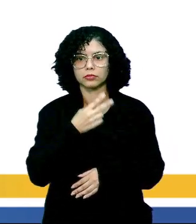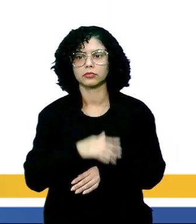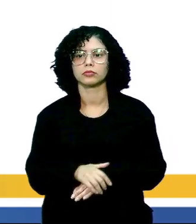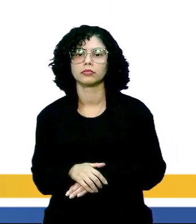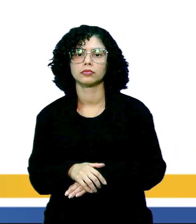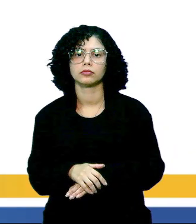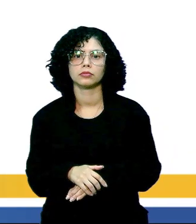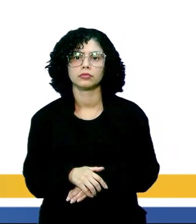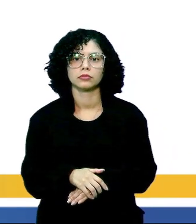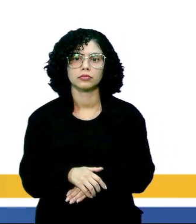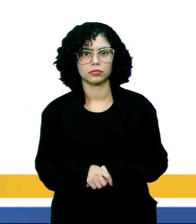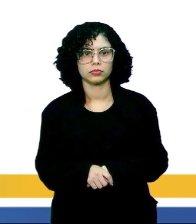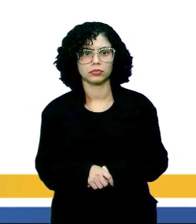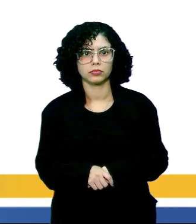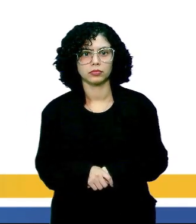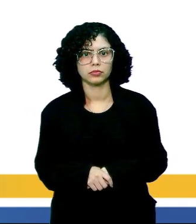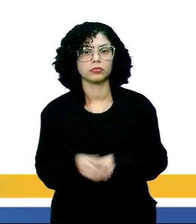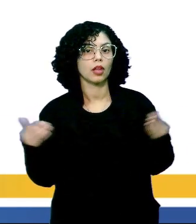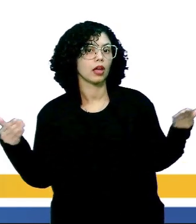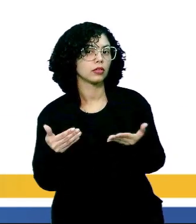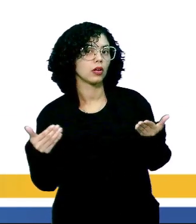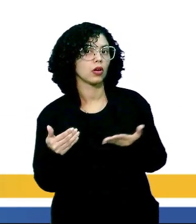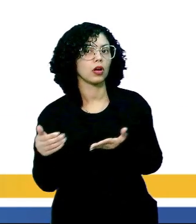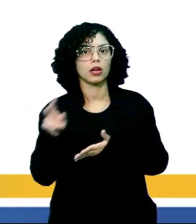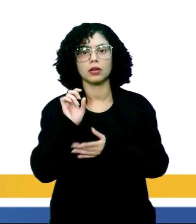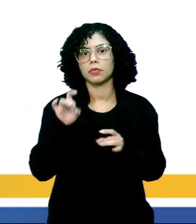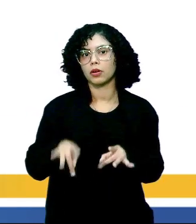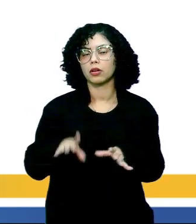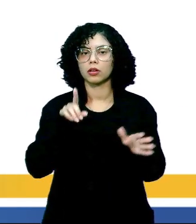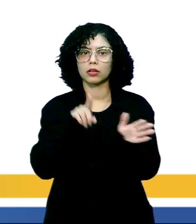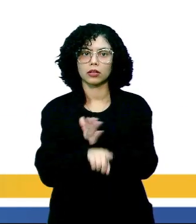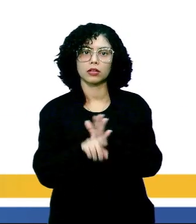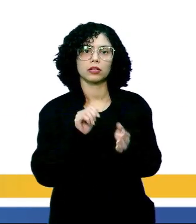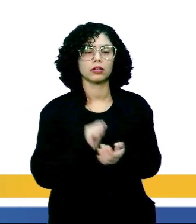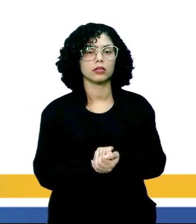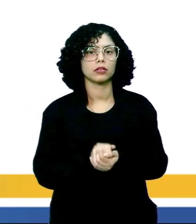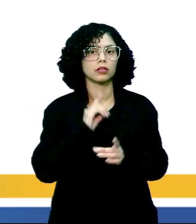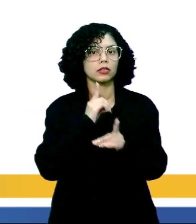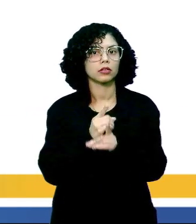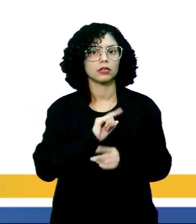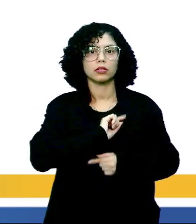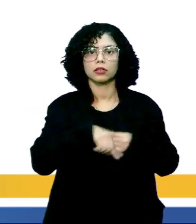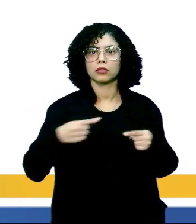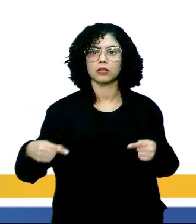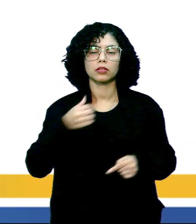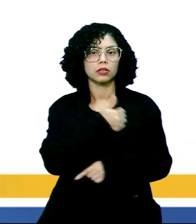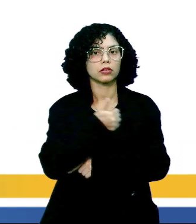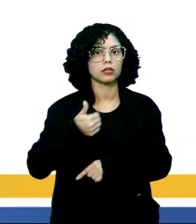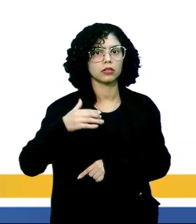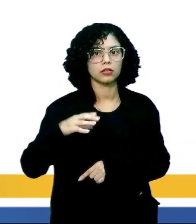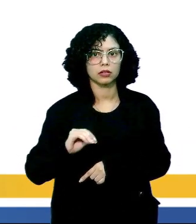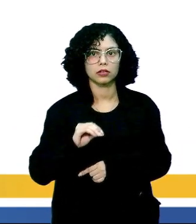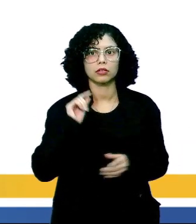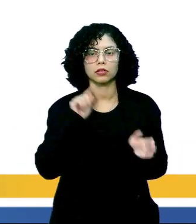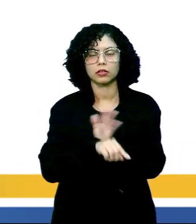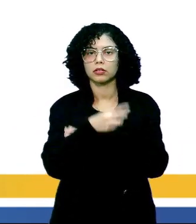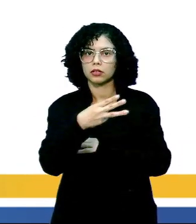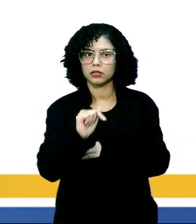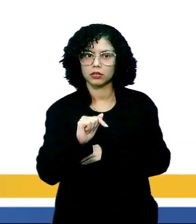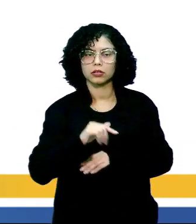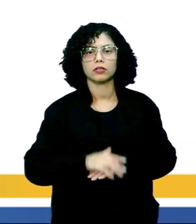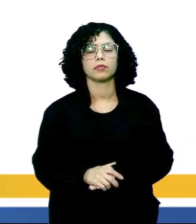minutos. Vamos agora para a última questão, que se encontra na página 110, na